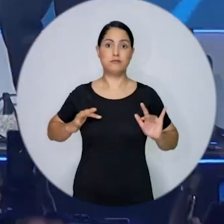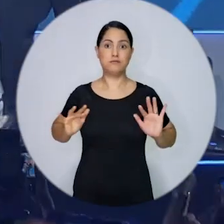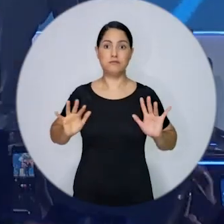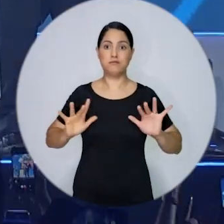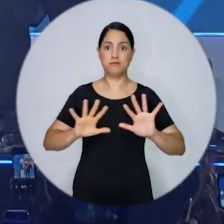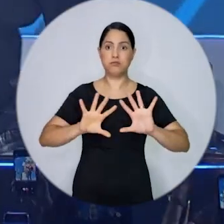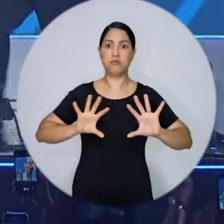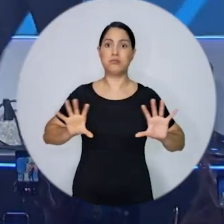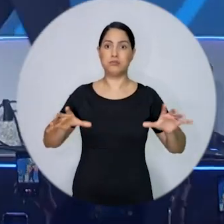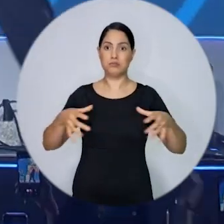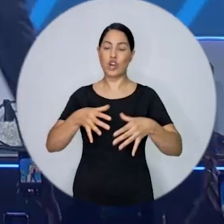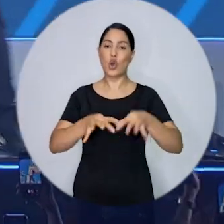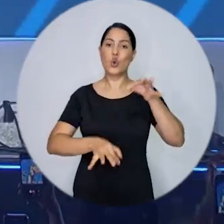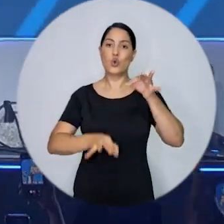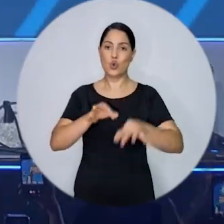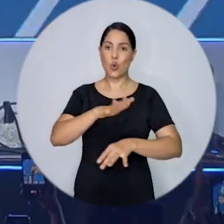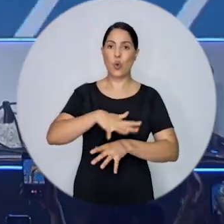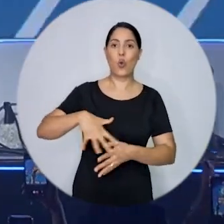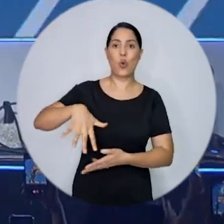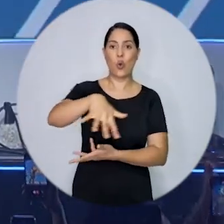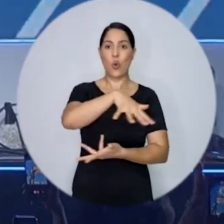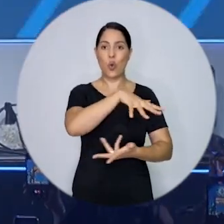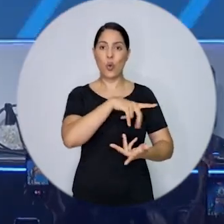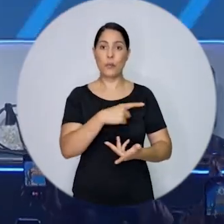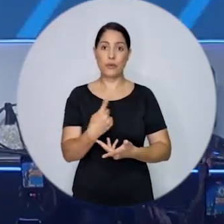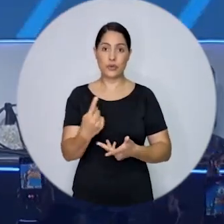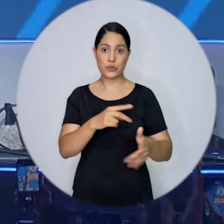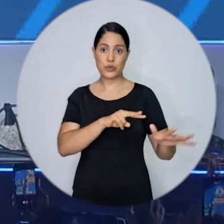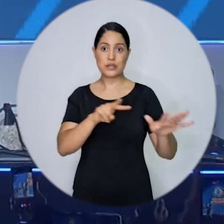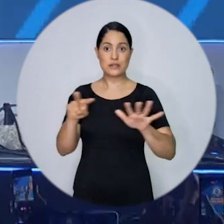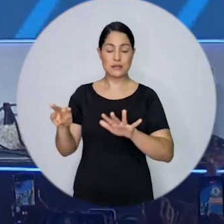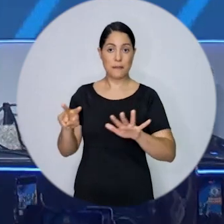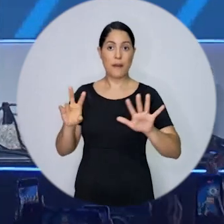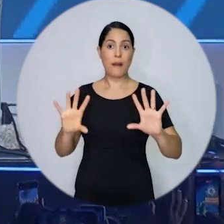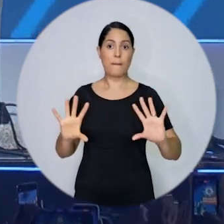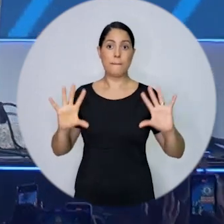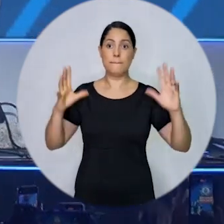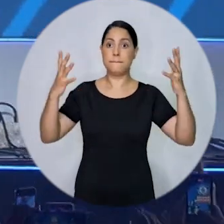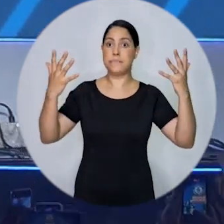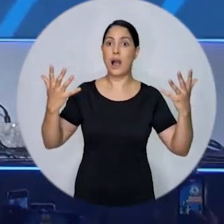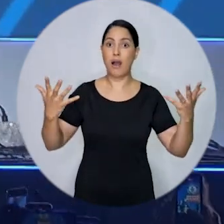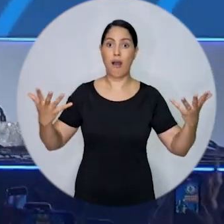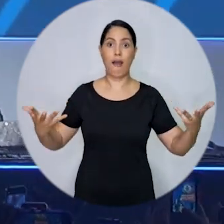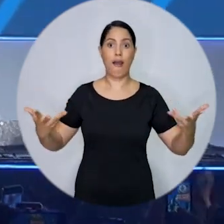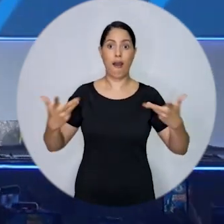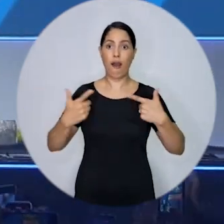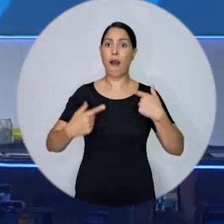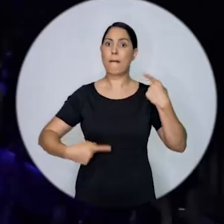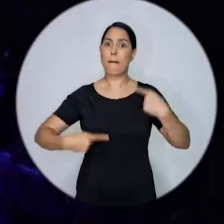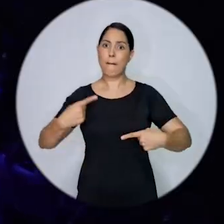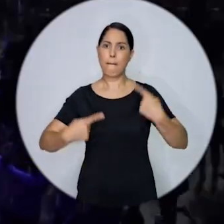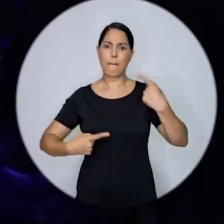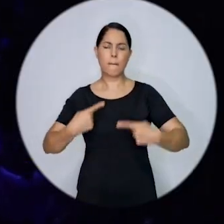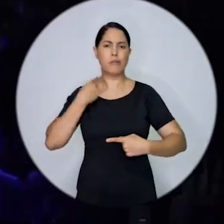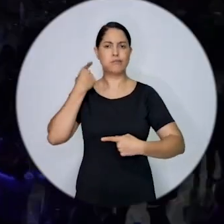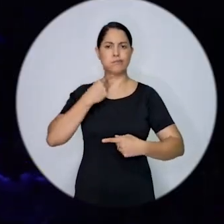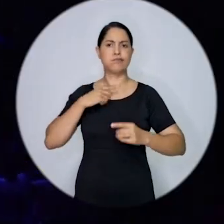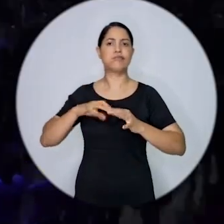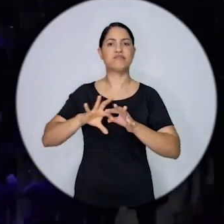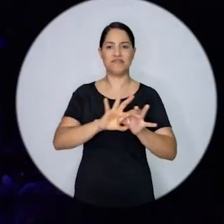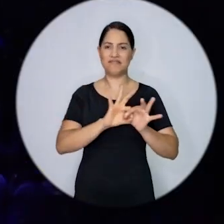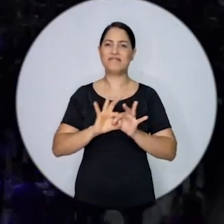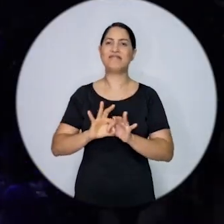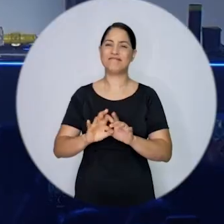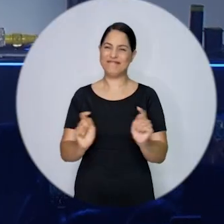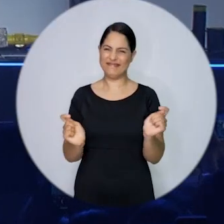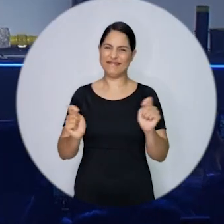são latentes na advocacia, toda a advocacia pujante, que está em permanente avanço. E tudo isso só foi possível por conta da verdadeira